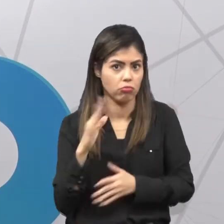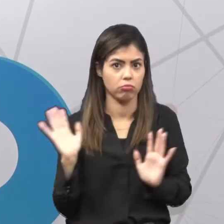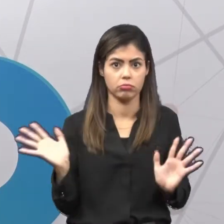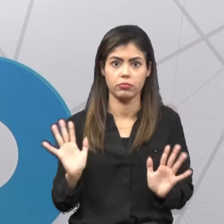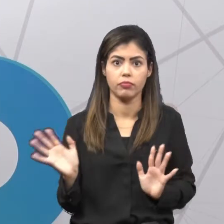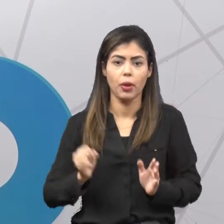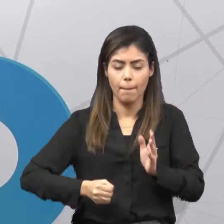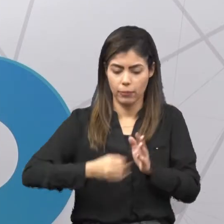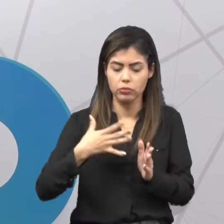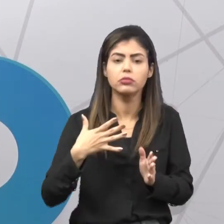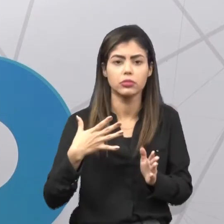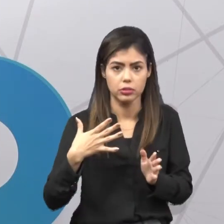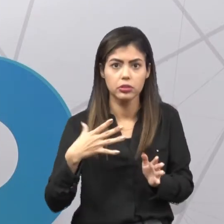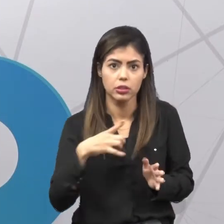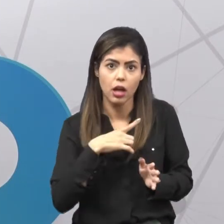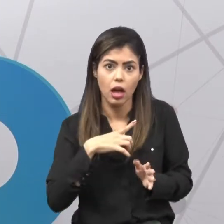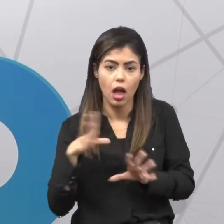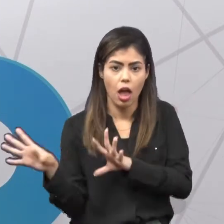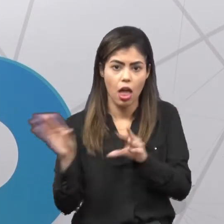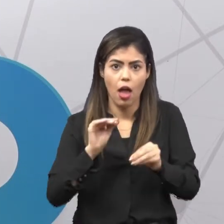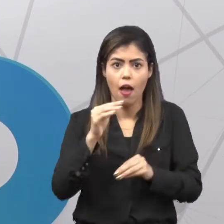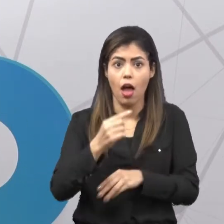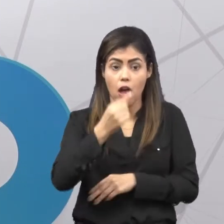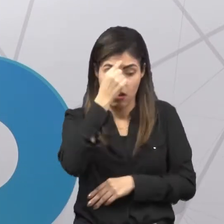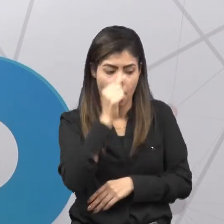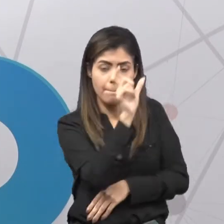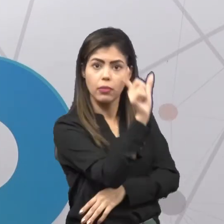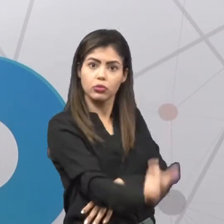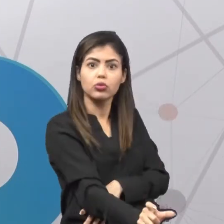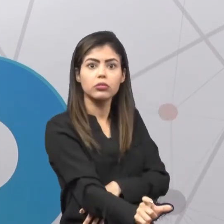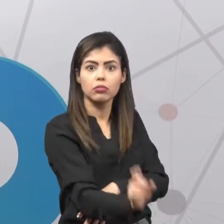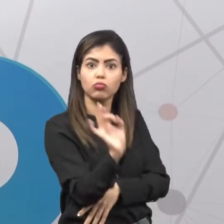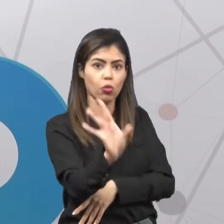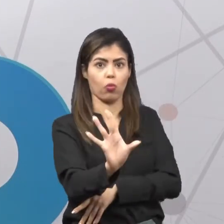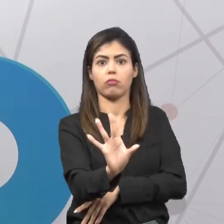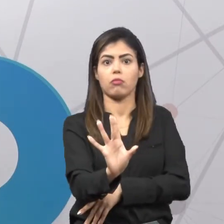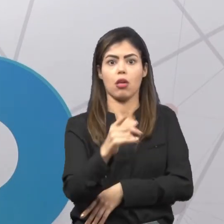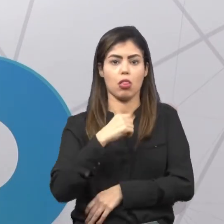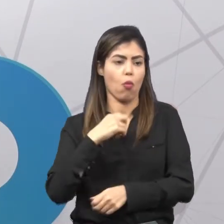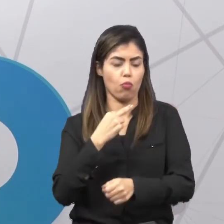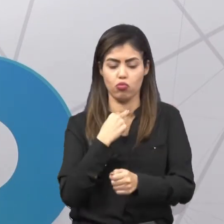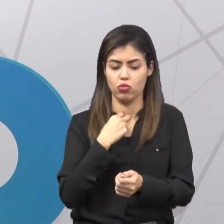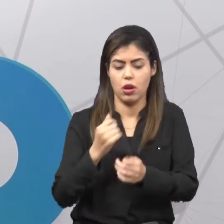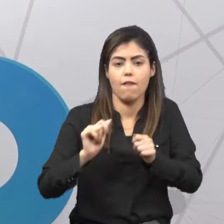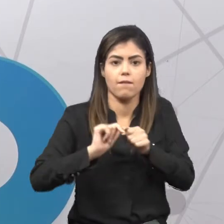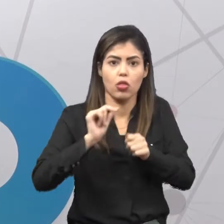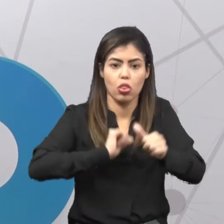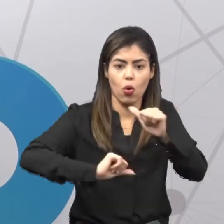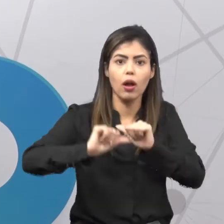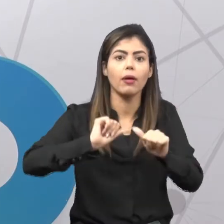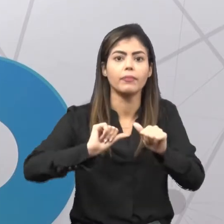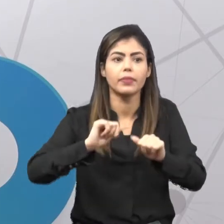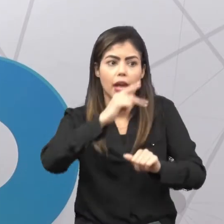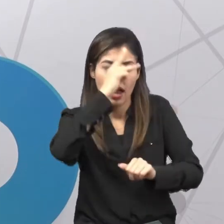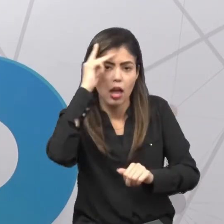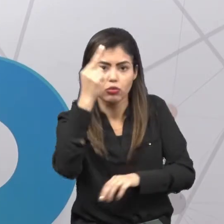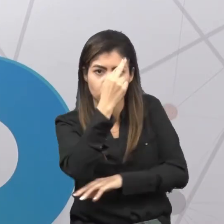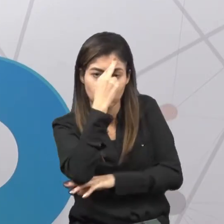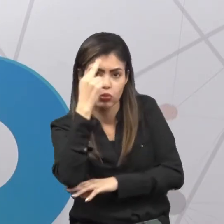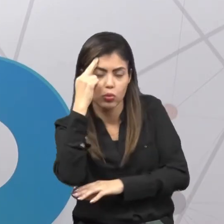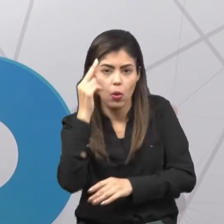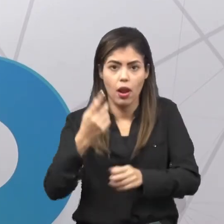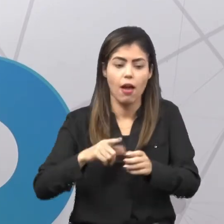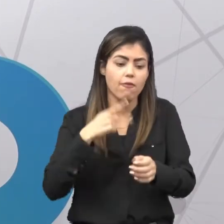vezes, ele integrava mais como um figurante. Ele não era o protagonista da ação. O protagonista era a história que precisava